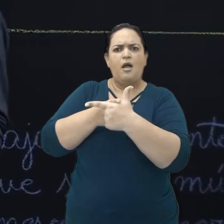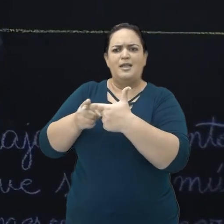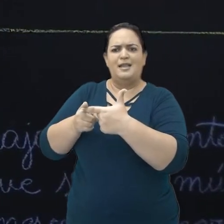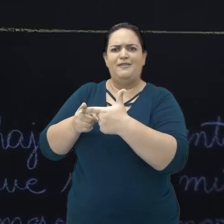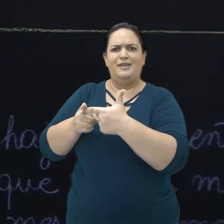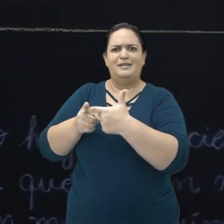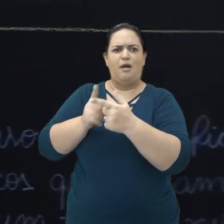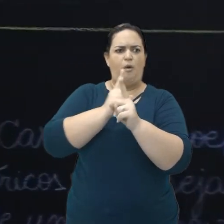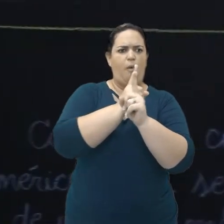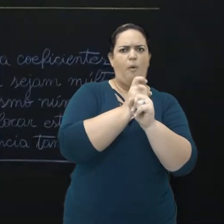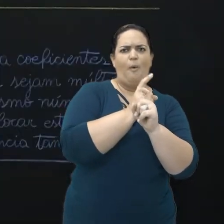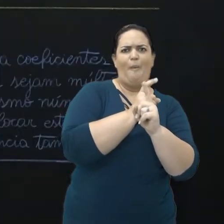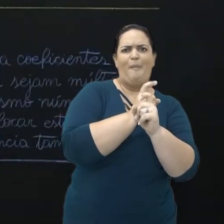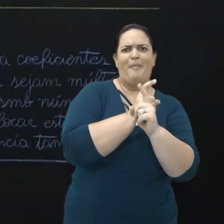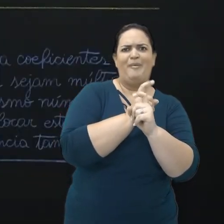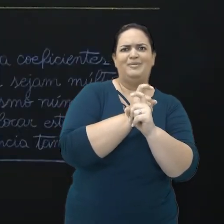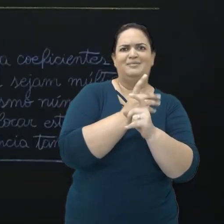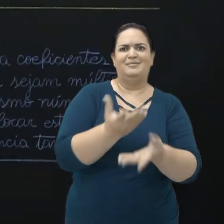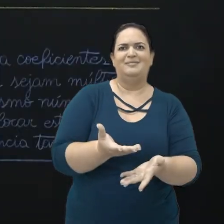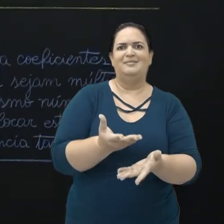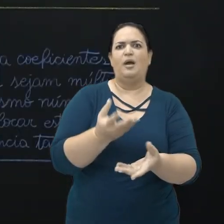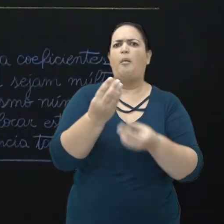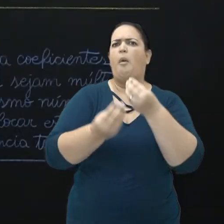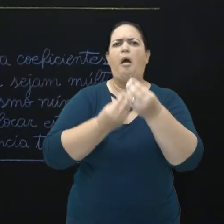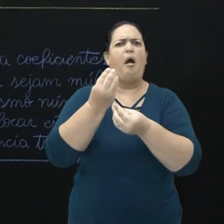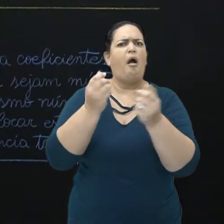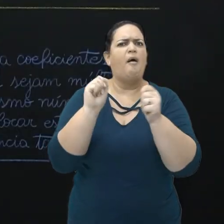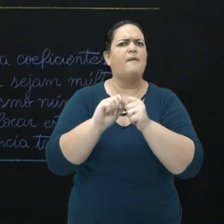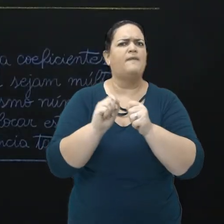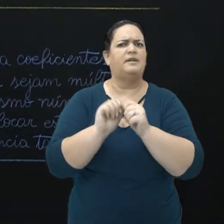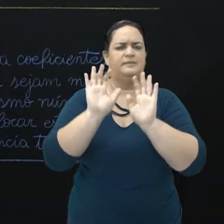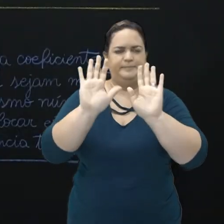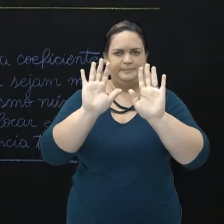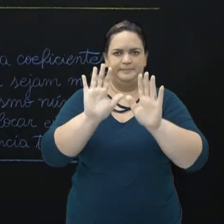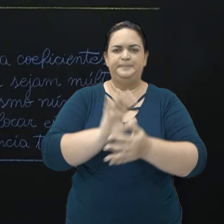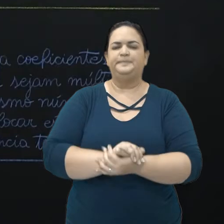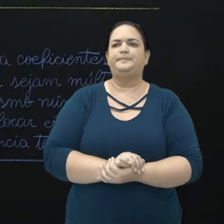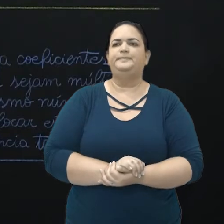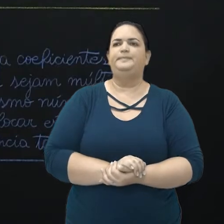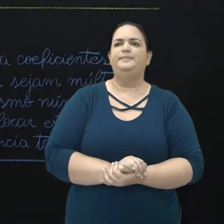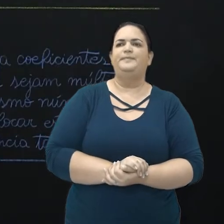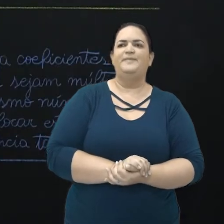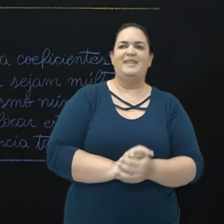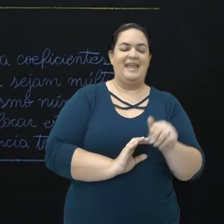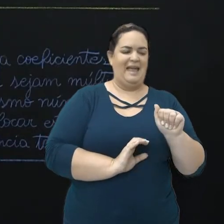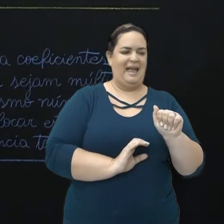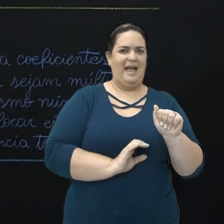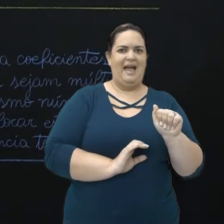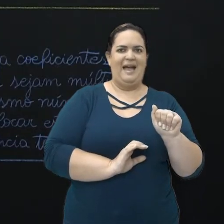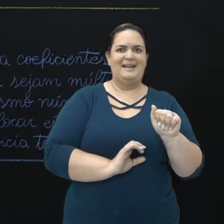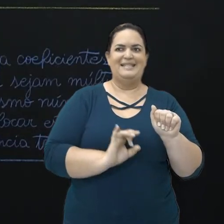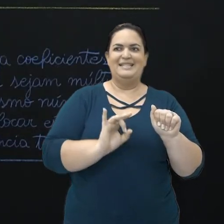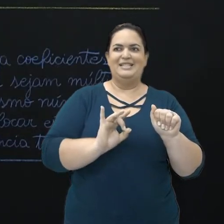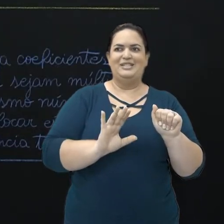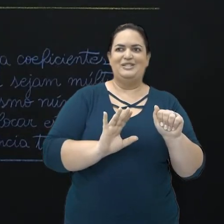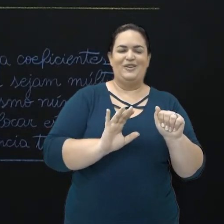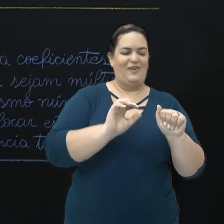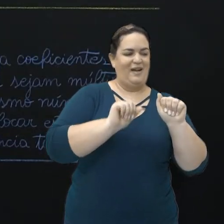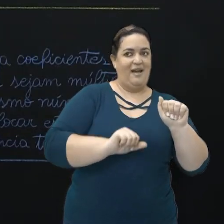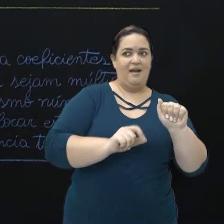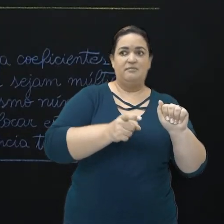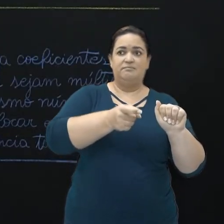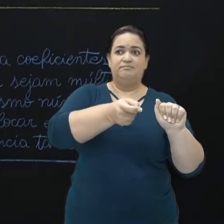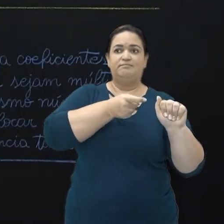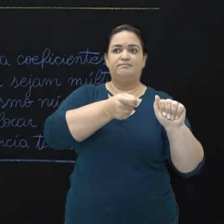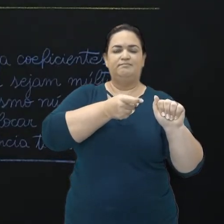monômios, vejamos. Em relação à letra A, o que eu vou fazer? O fator comum eu repito fora dos parênteses,